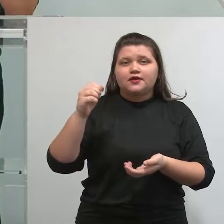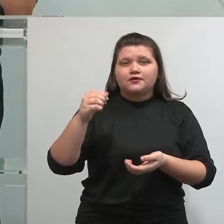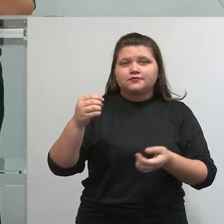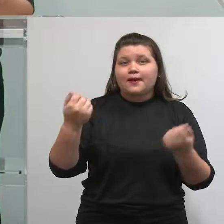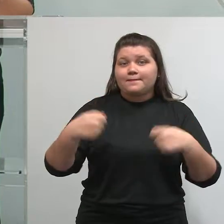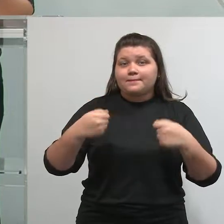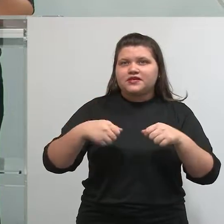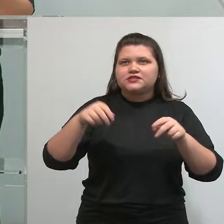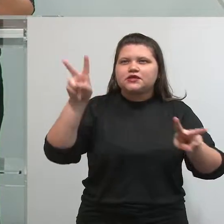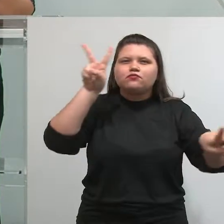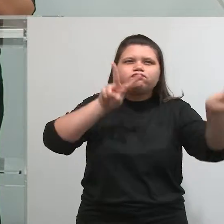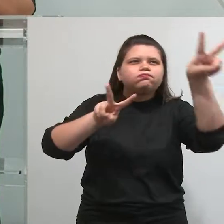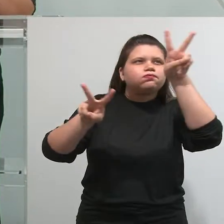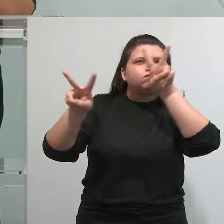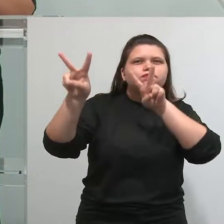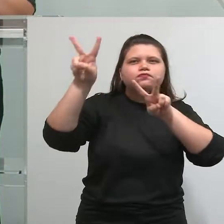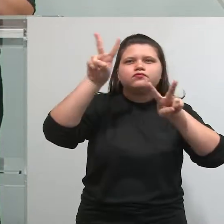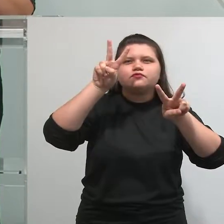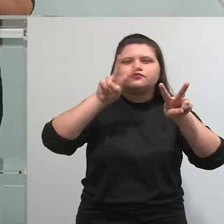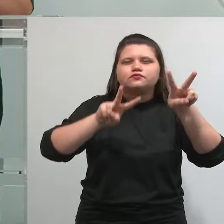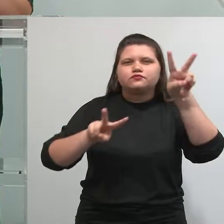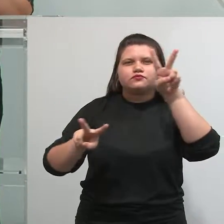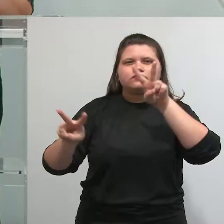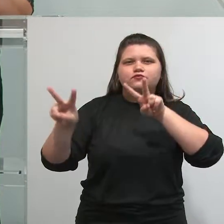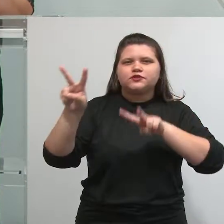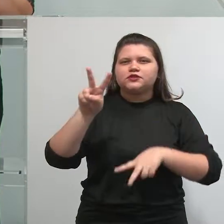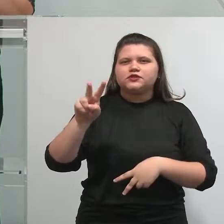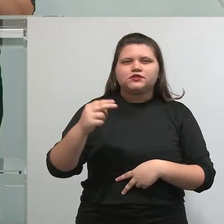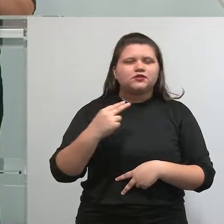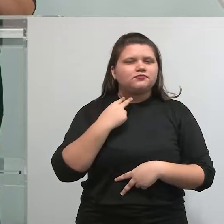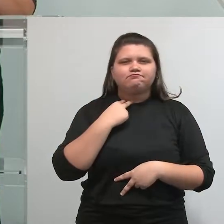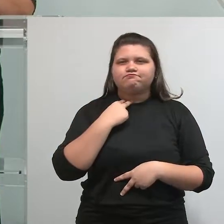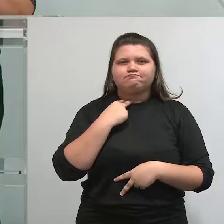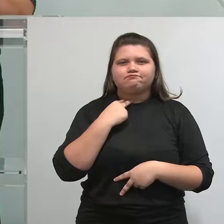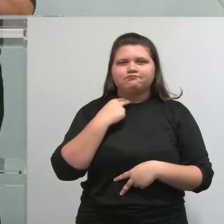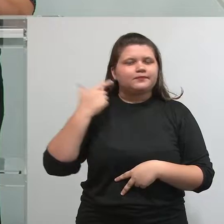o observar. Você não precisa, na verdade,